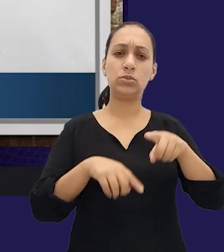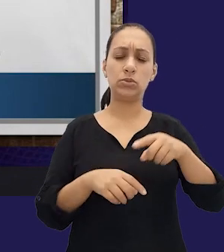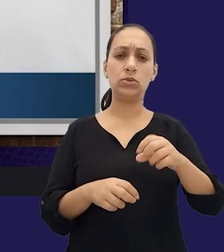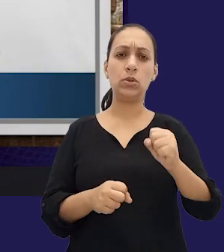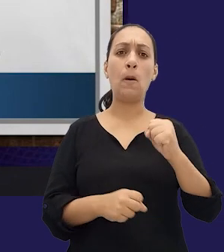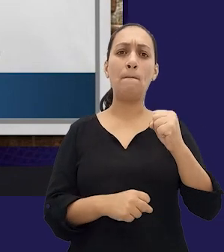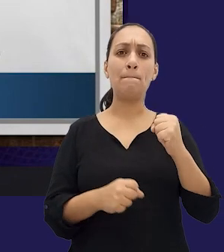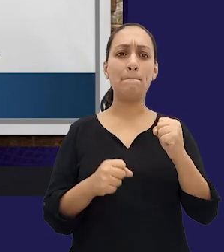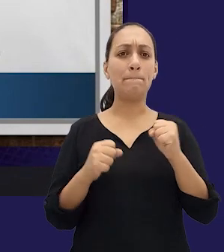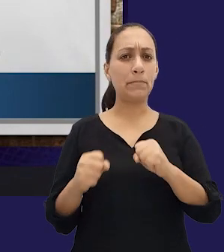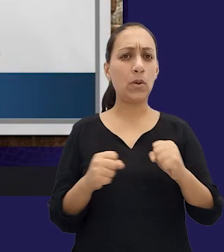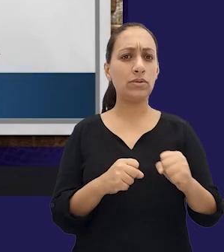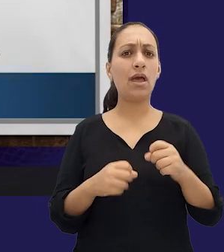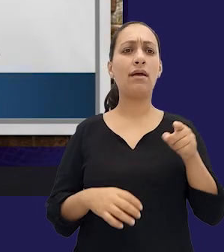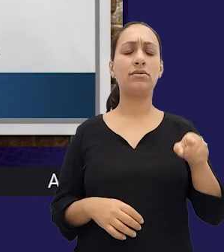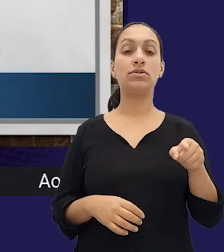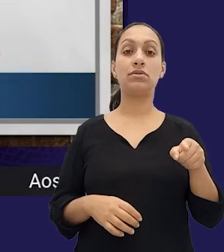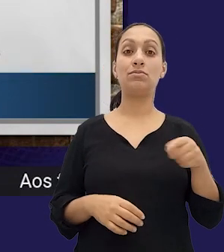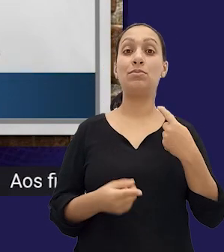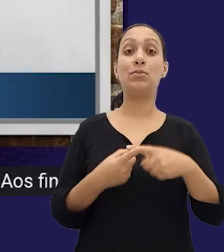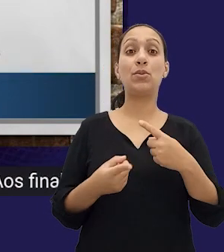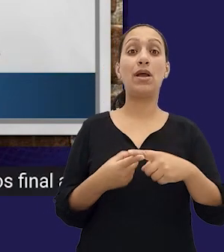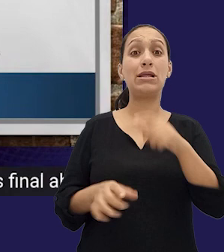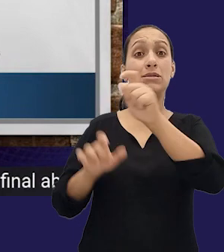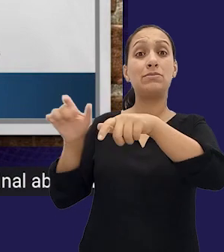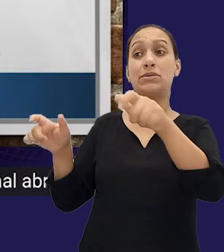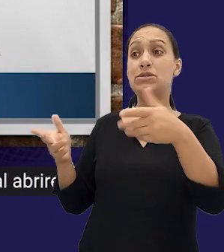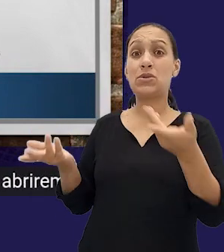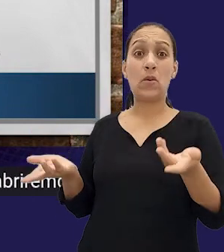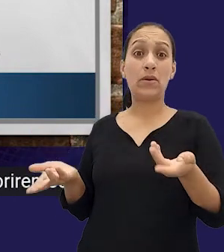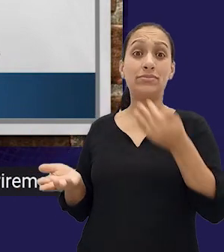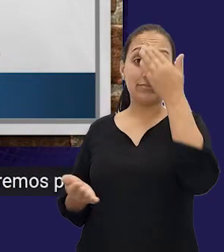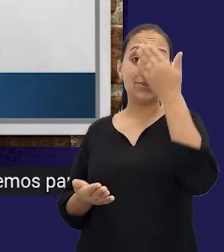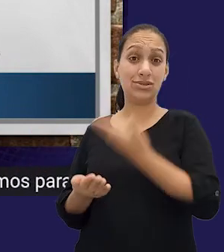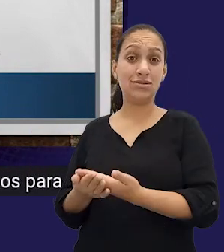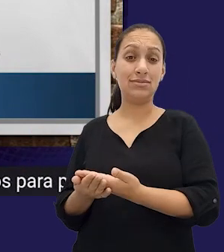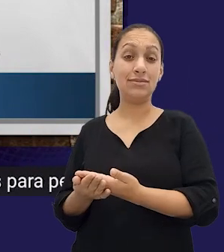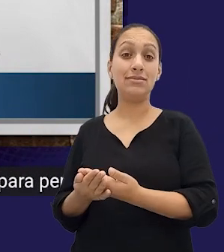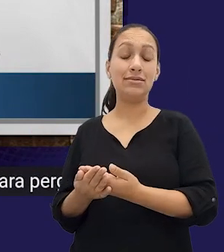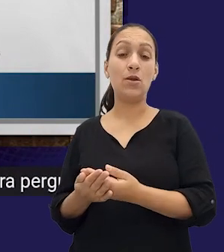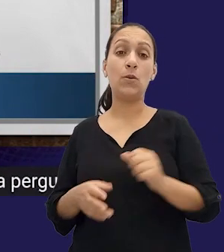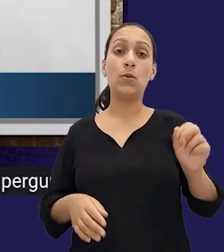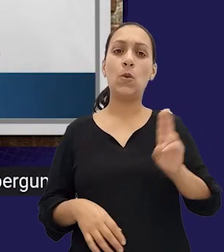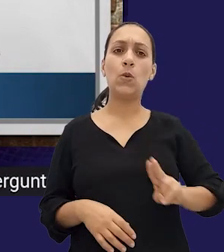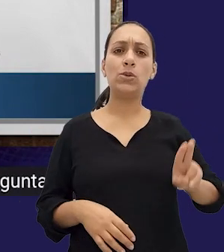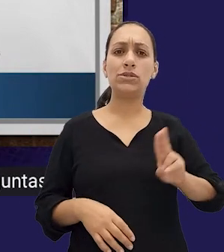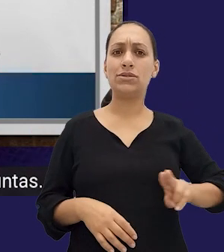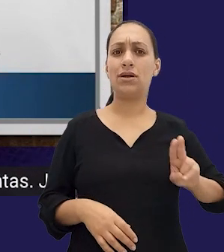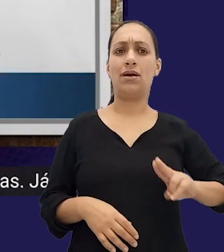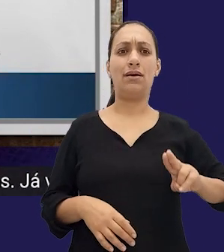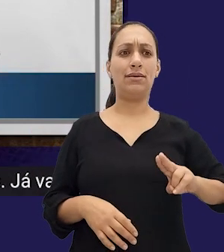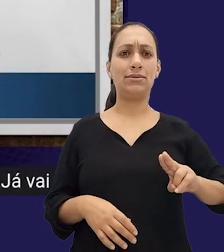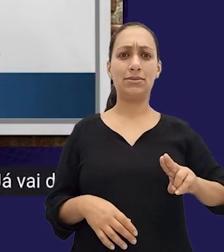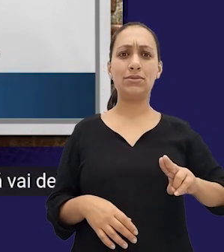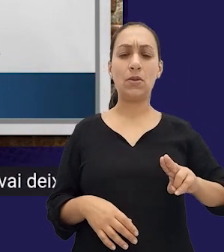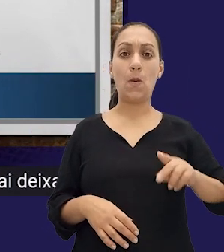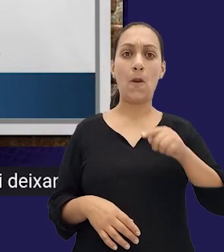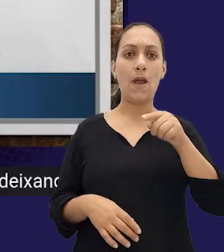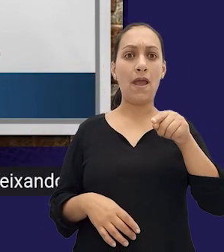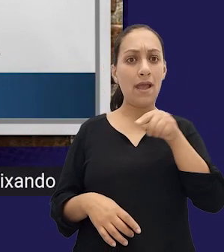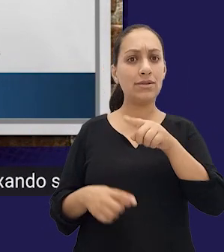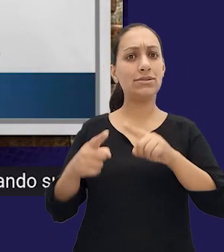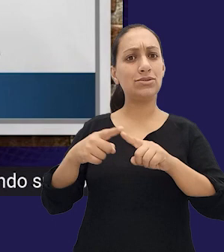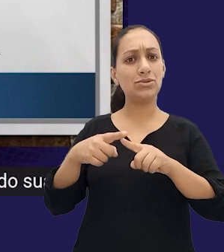quê? Porque as pessoas estão, né, caindo nisso que eu acabei de comentar, utilizando massivamente também esses